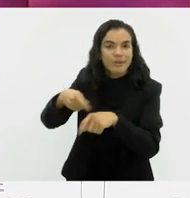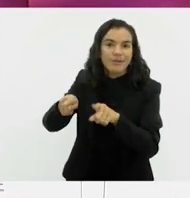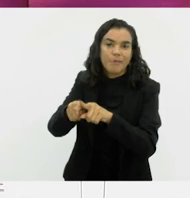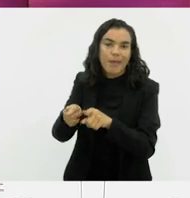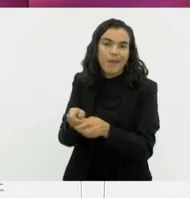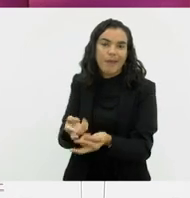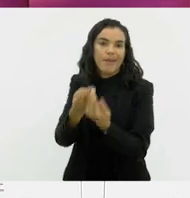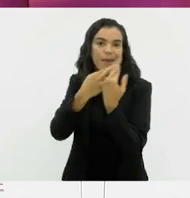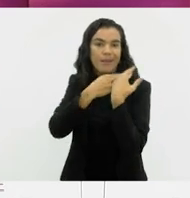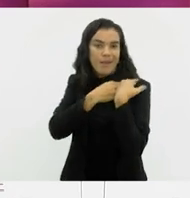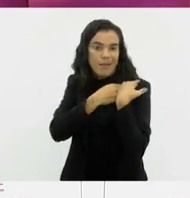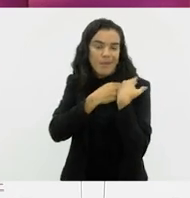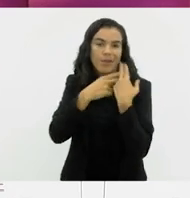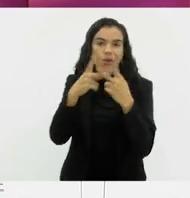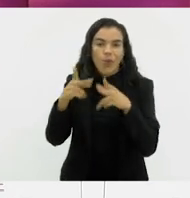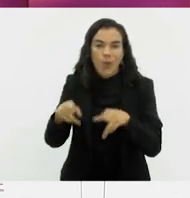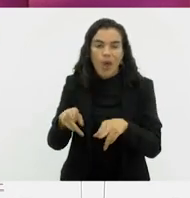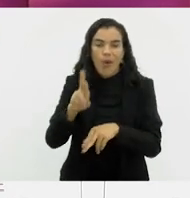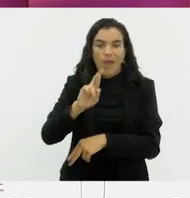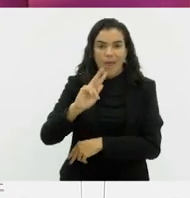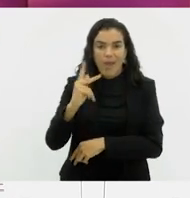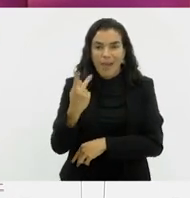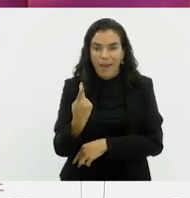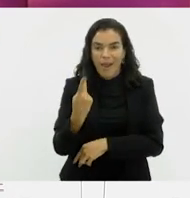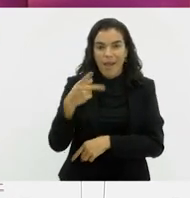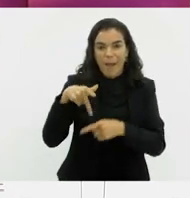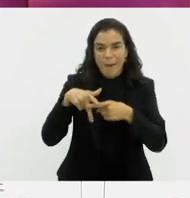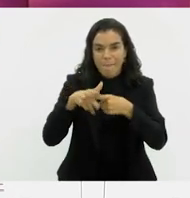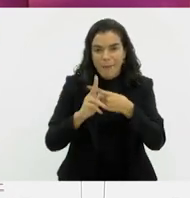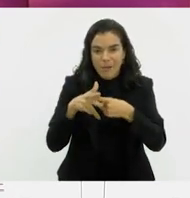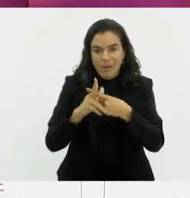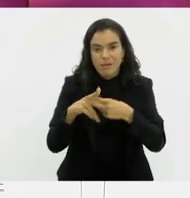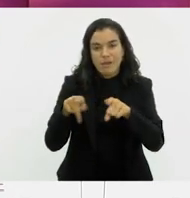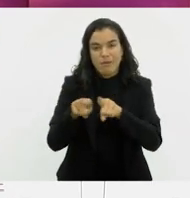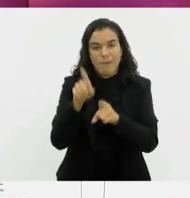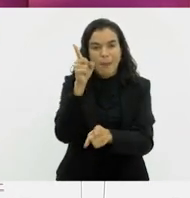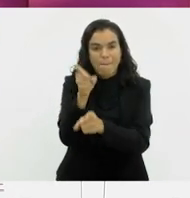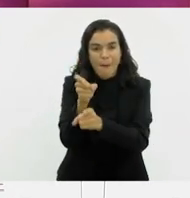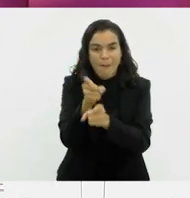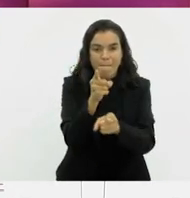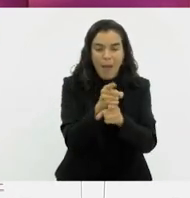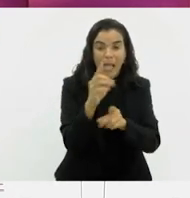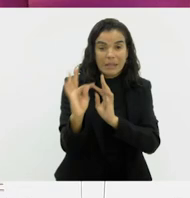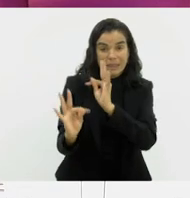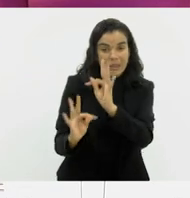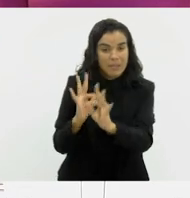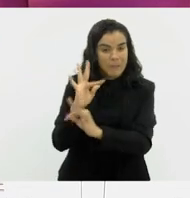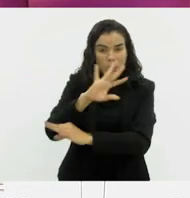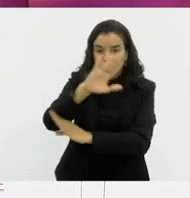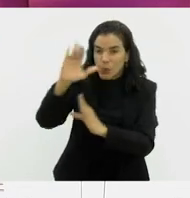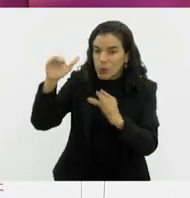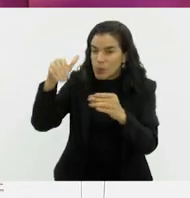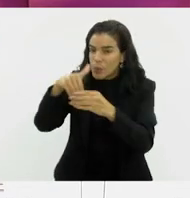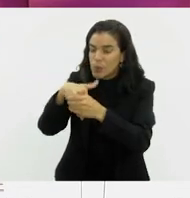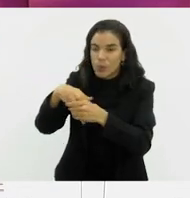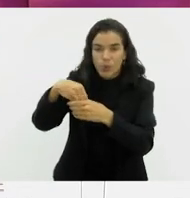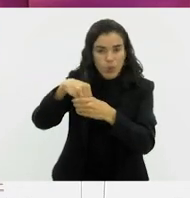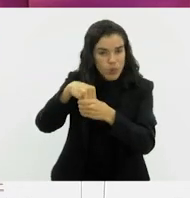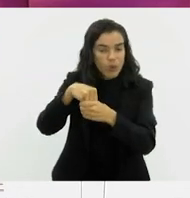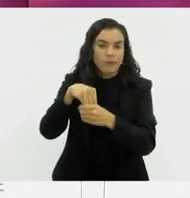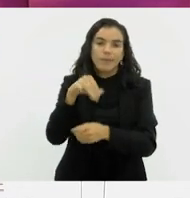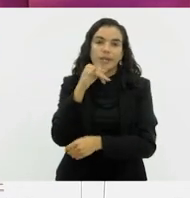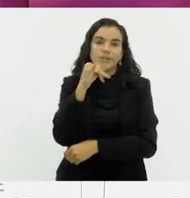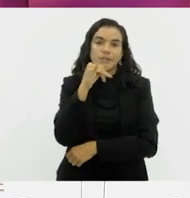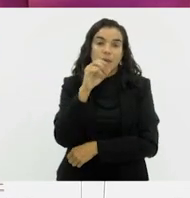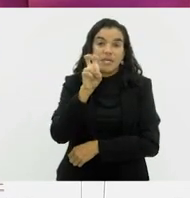com recursos humanos, manutenção, diagnóstico, tratamento, tratamento que extrapolasse a questão